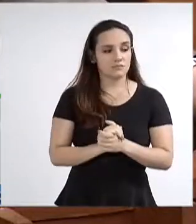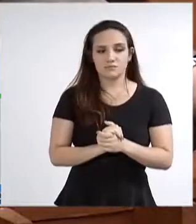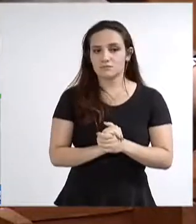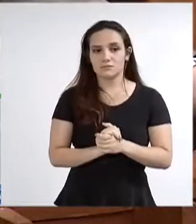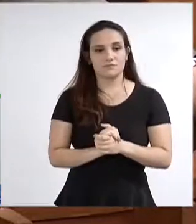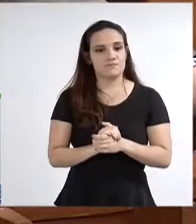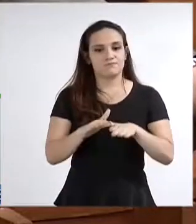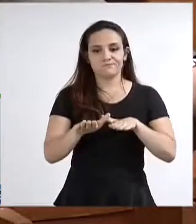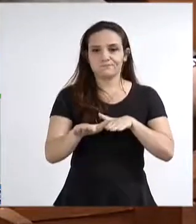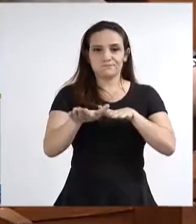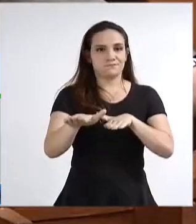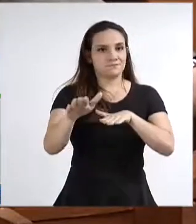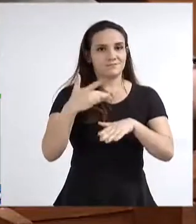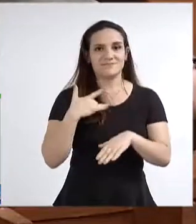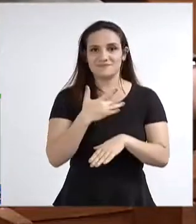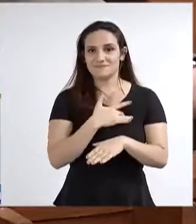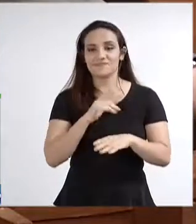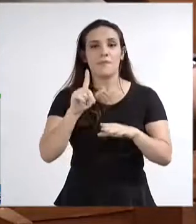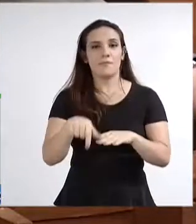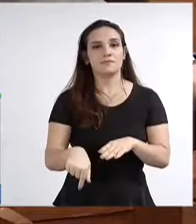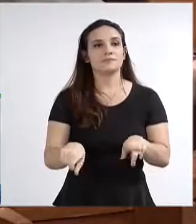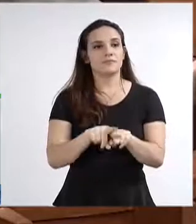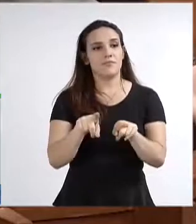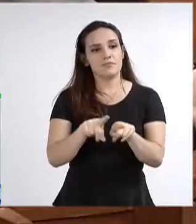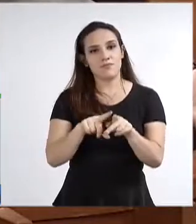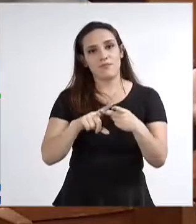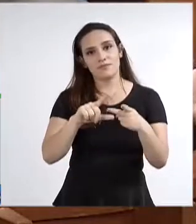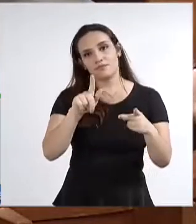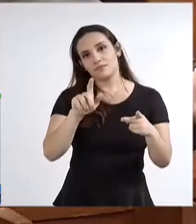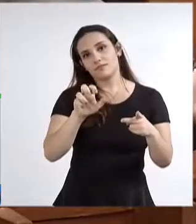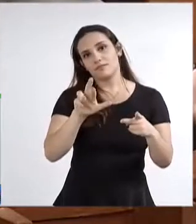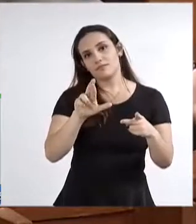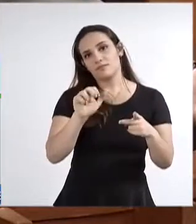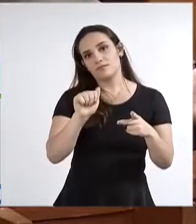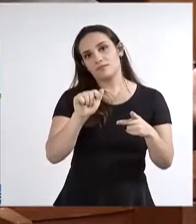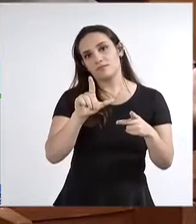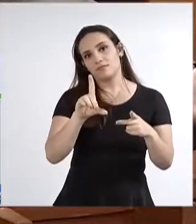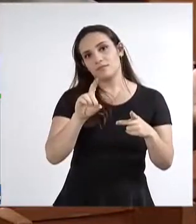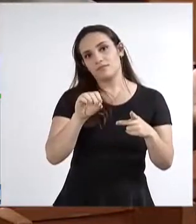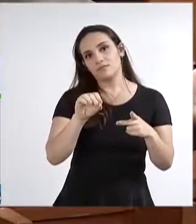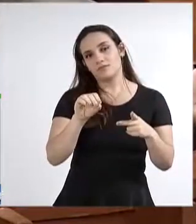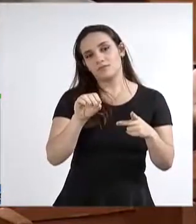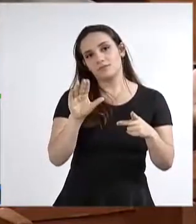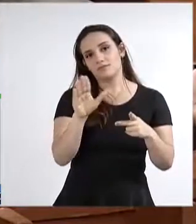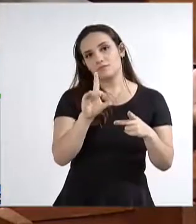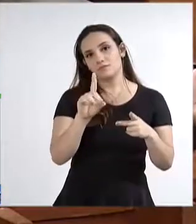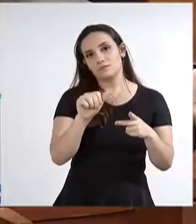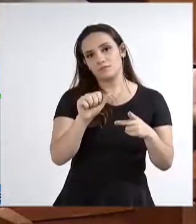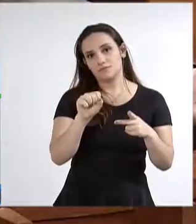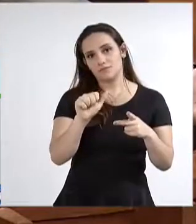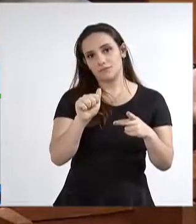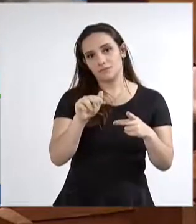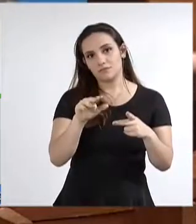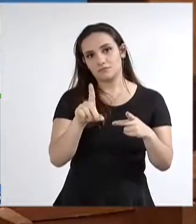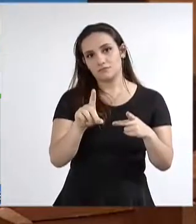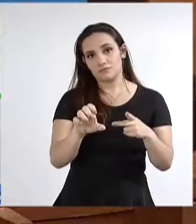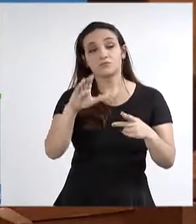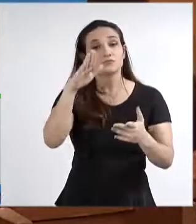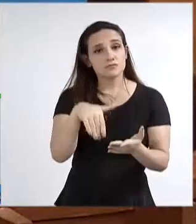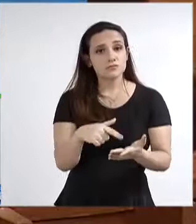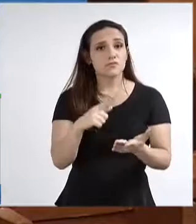de saúde, Geraldo Rezende, ali no pátio do Hospital Regional